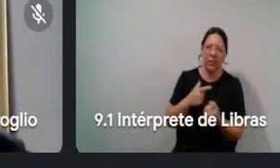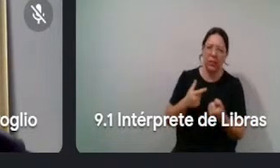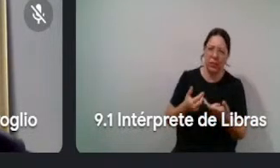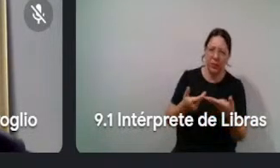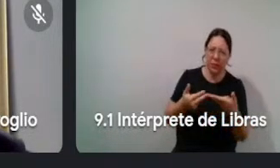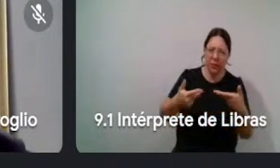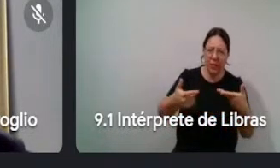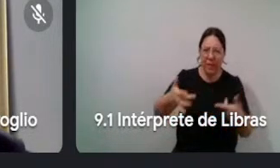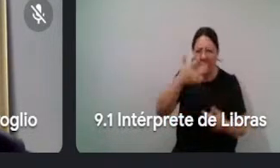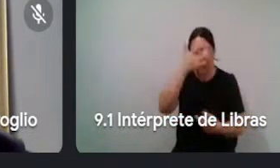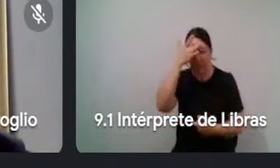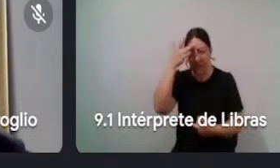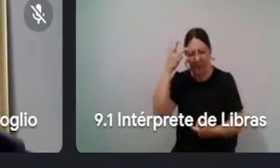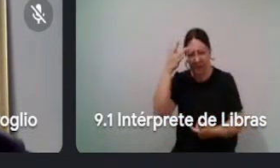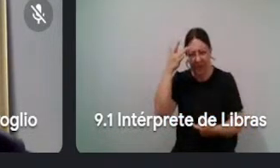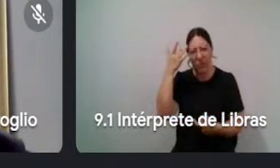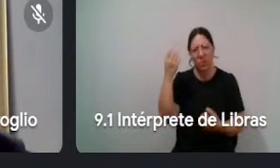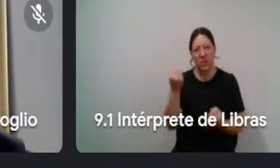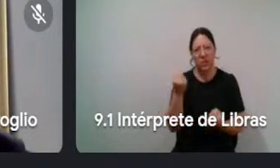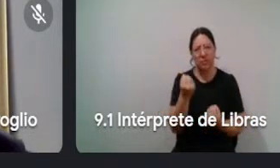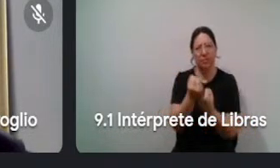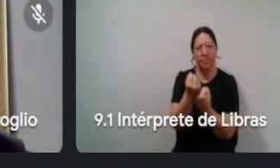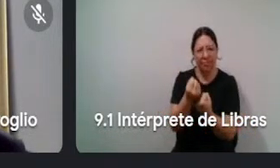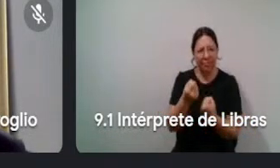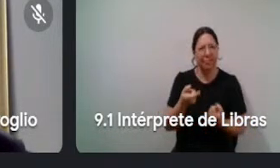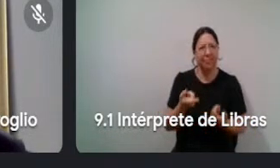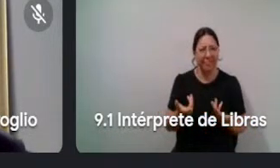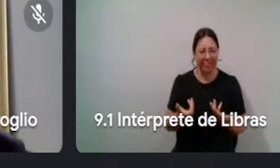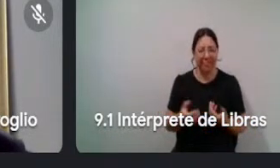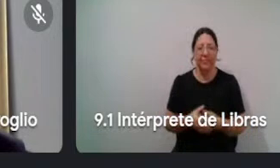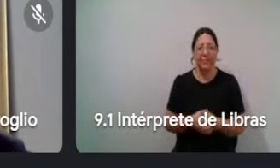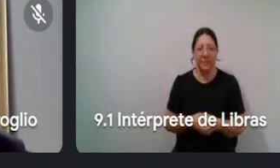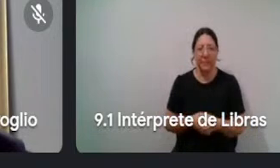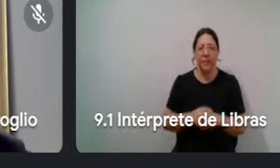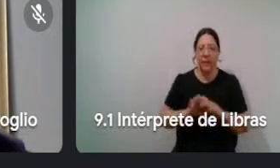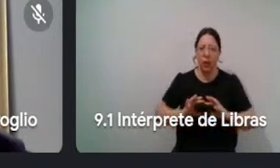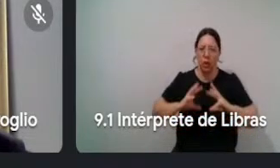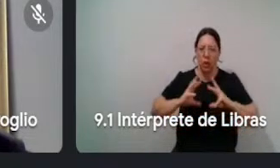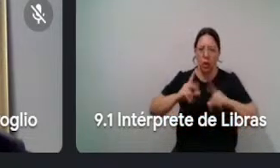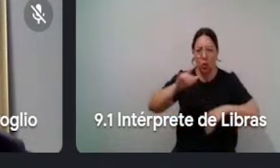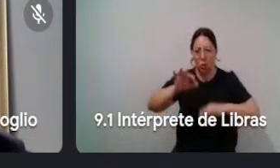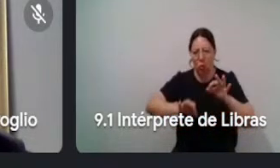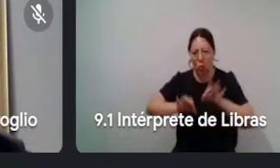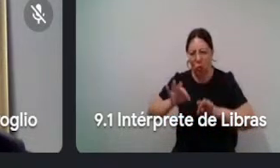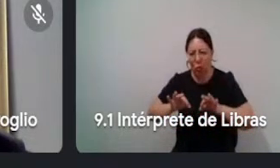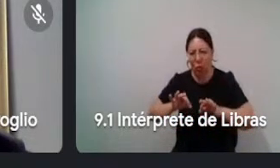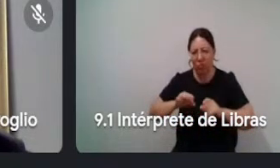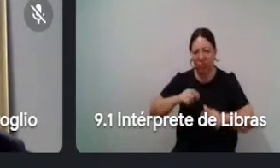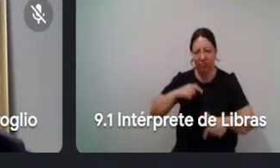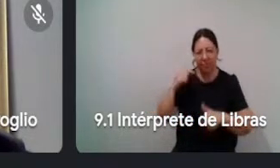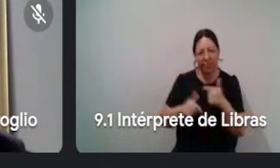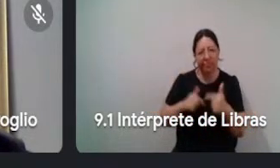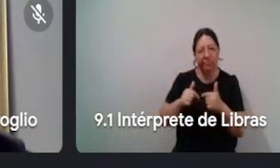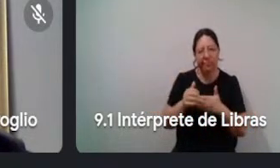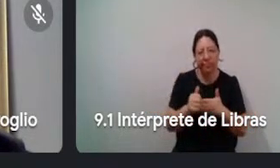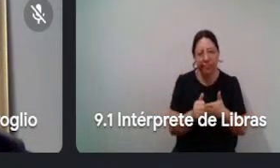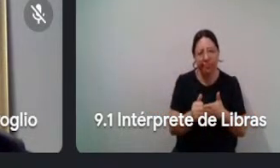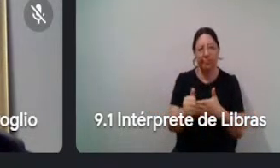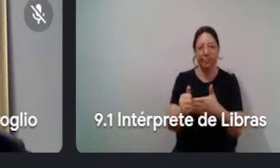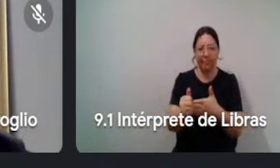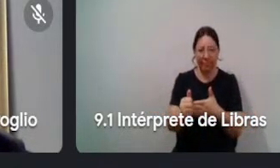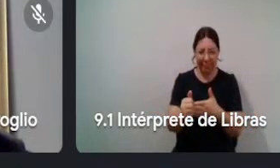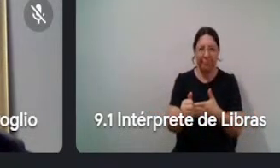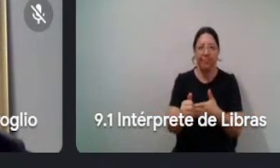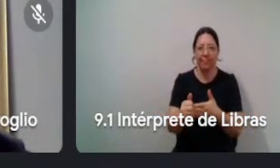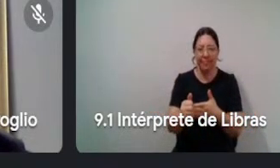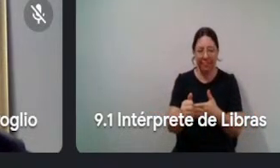a que os magistrados e também o Ministério Público Eleitoral possam atuar com teto nessa importante tarefa, né, de conduzir as eleições no país. Certo,